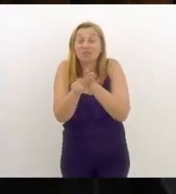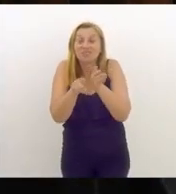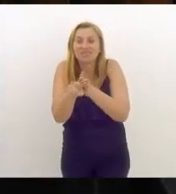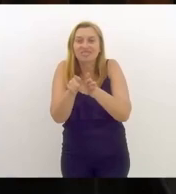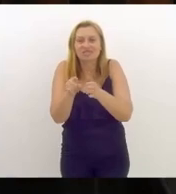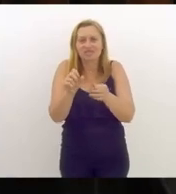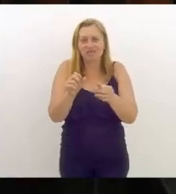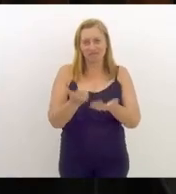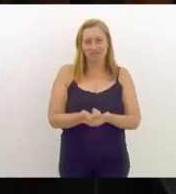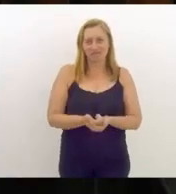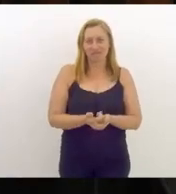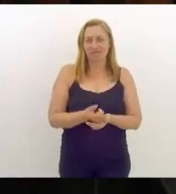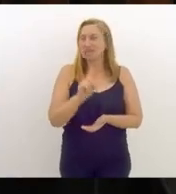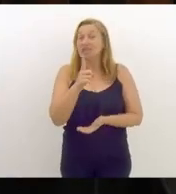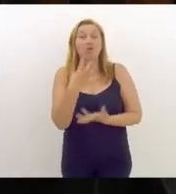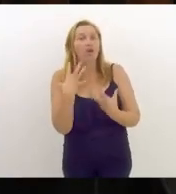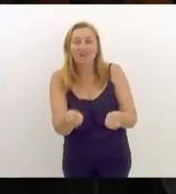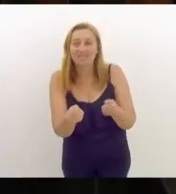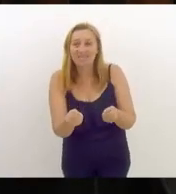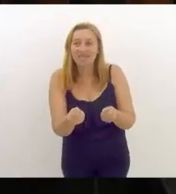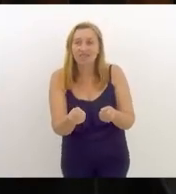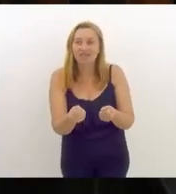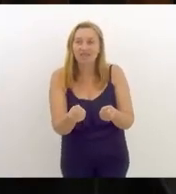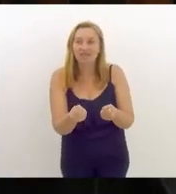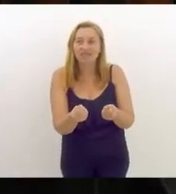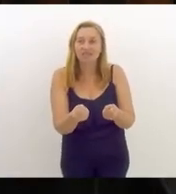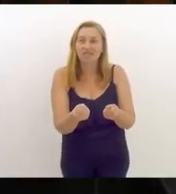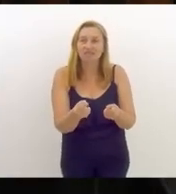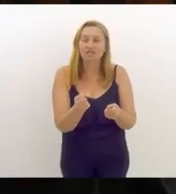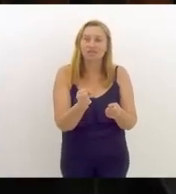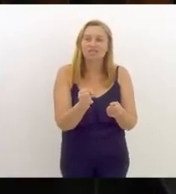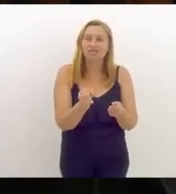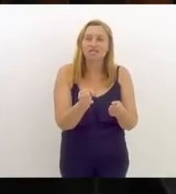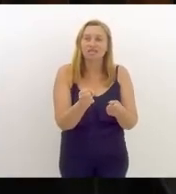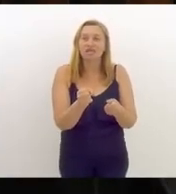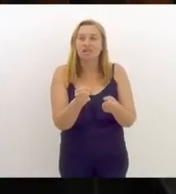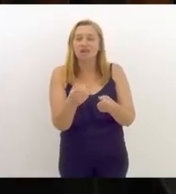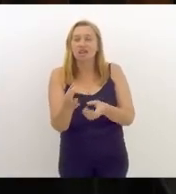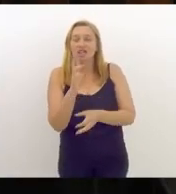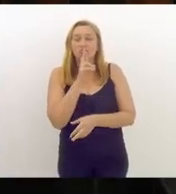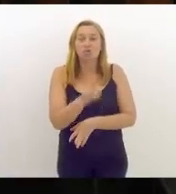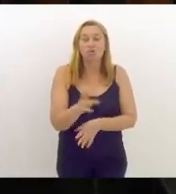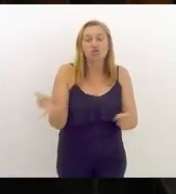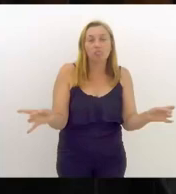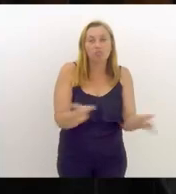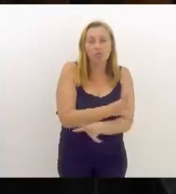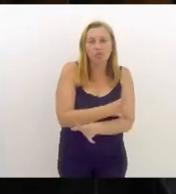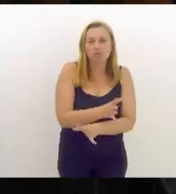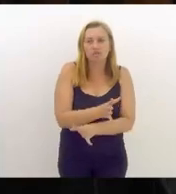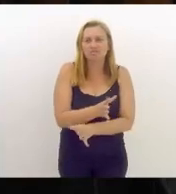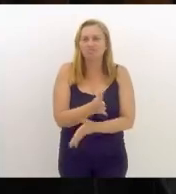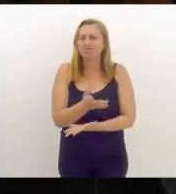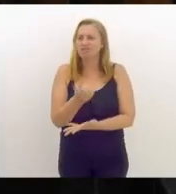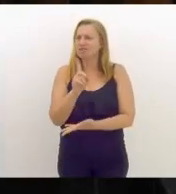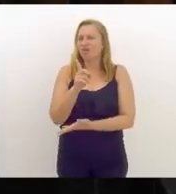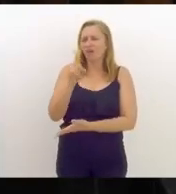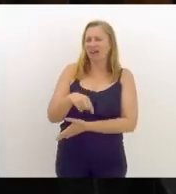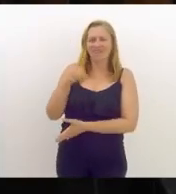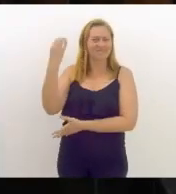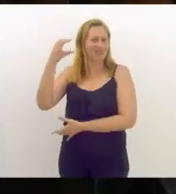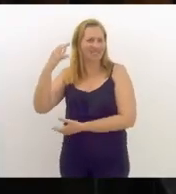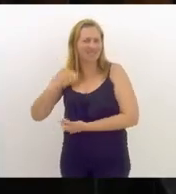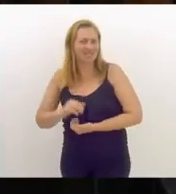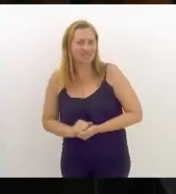e de não aceitar fórmulas prontas não seria ciência